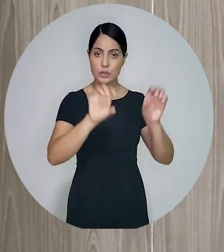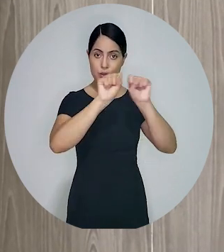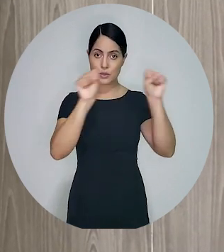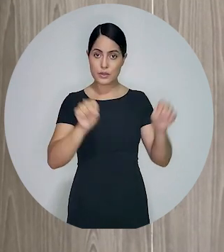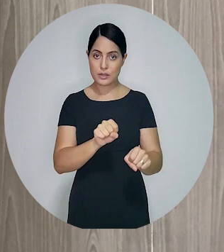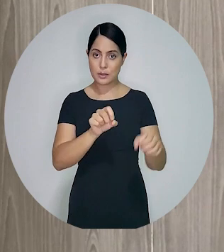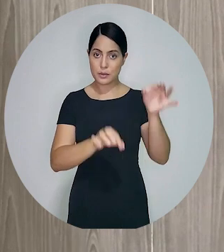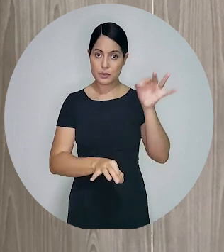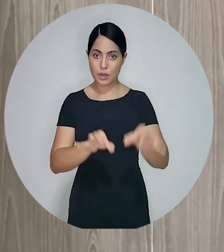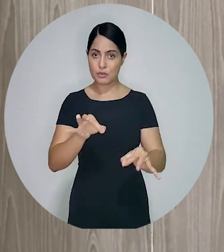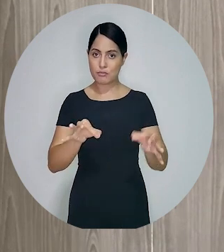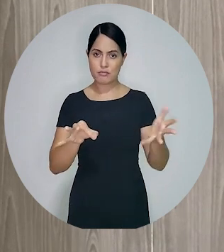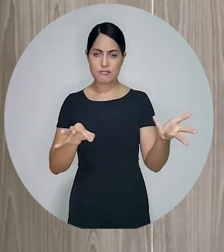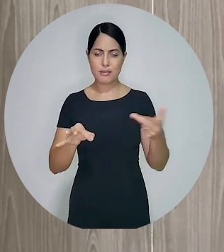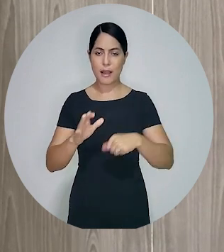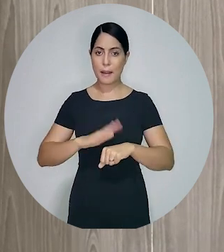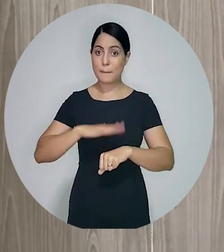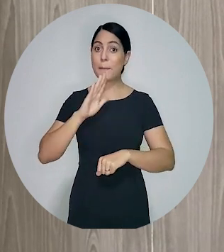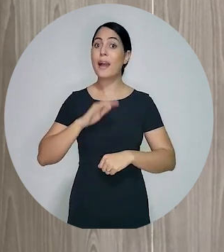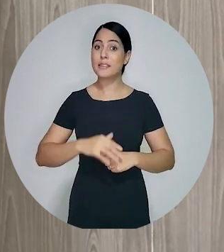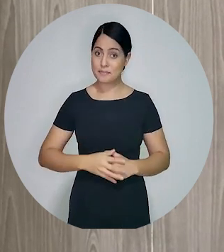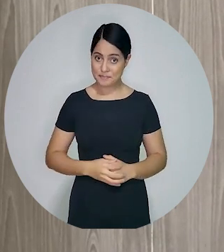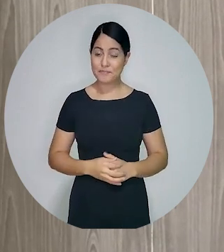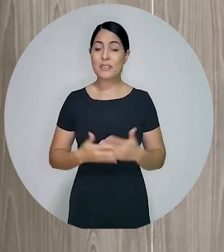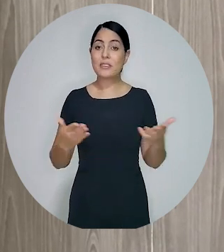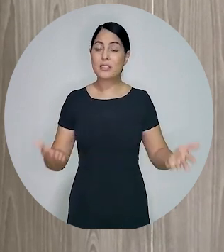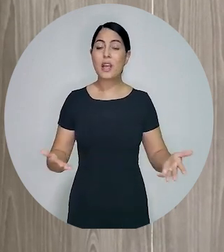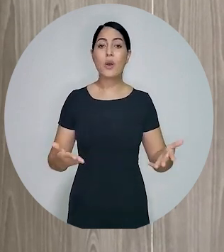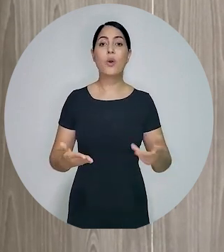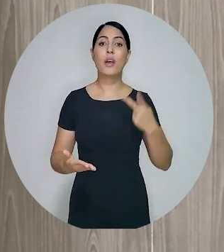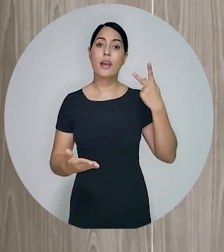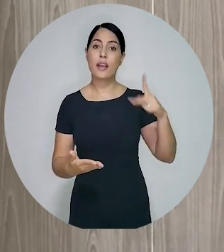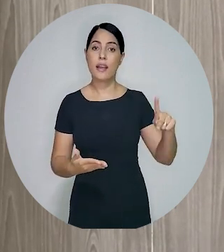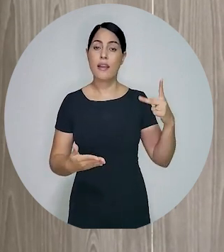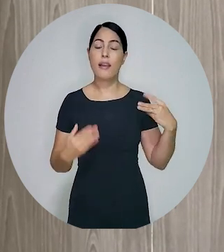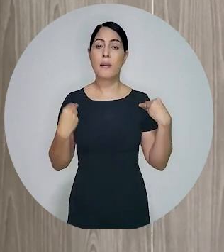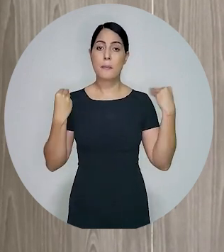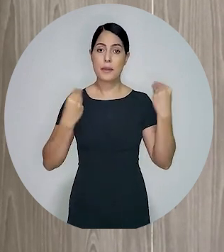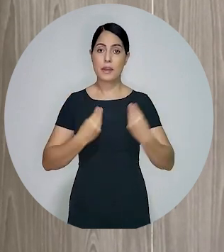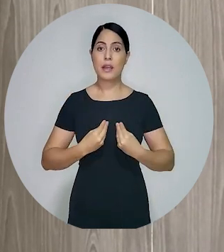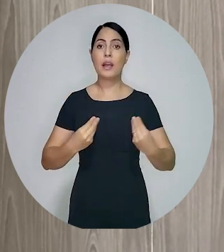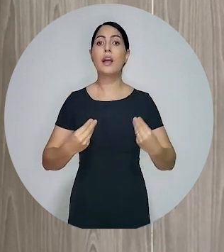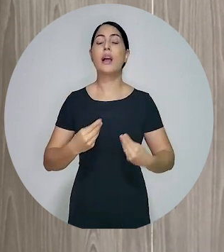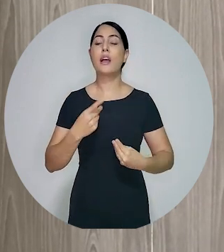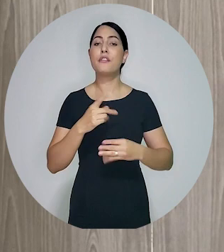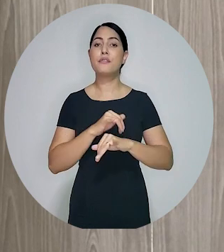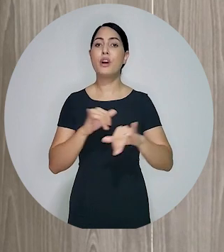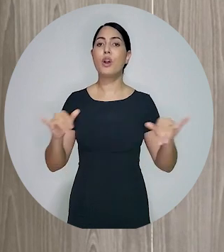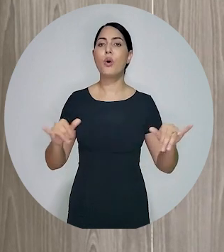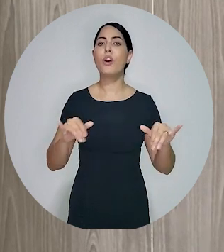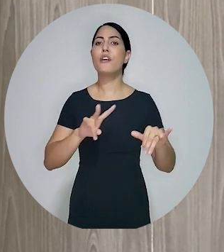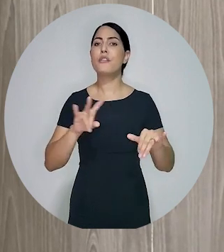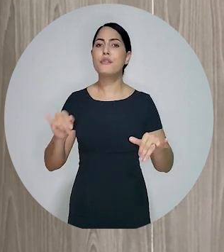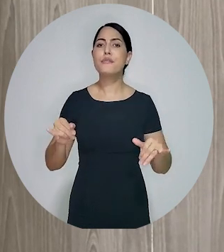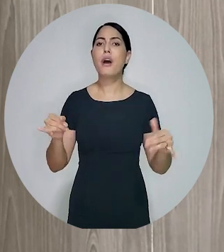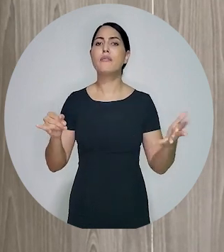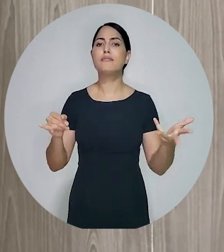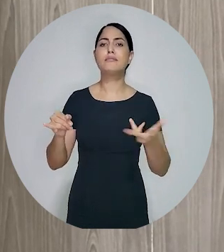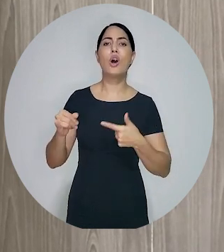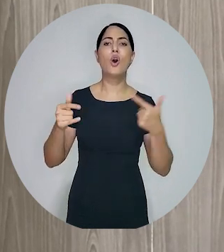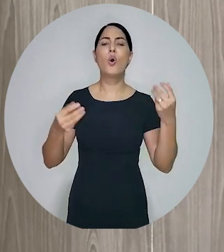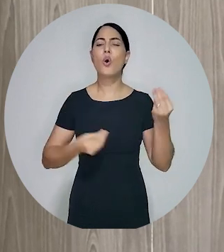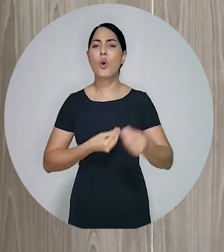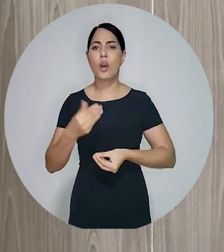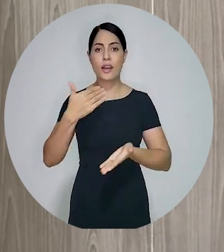da justiça. O juiz Dr. Luciano afirmou que as propostas de melhorias serão trabalhadas